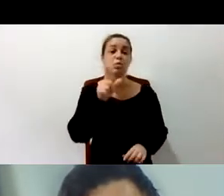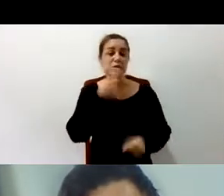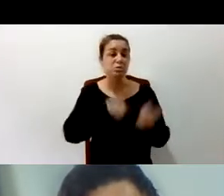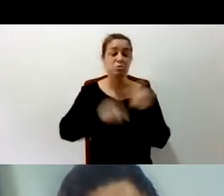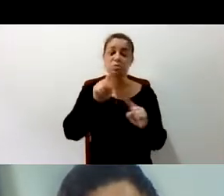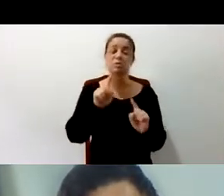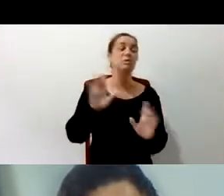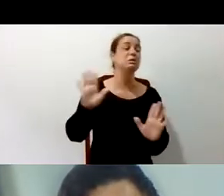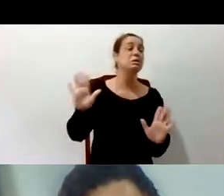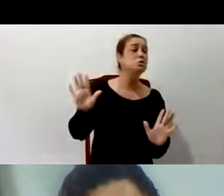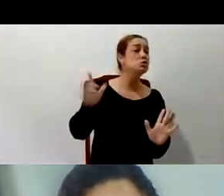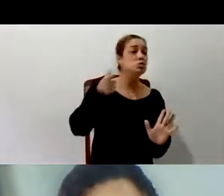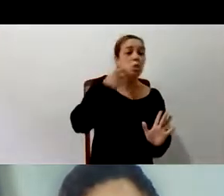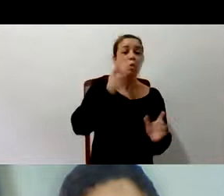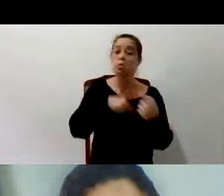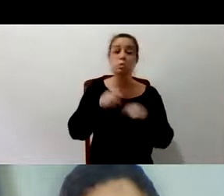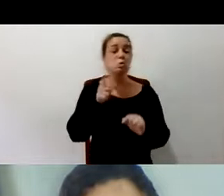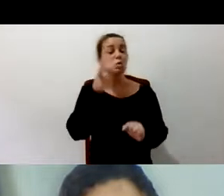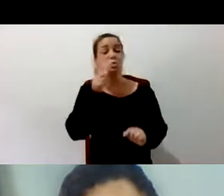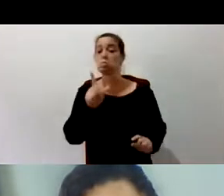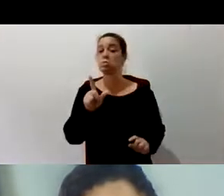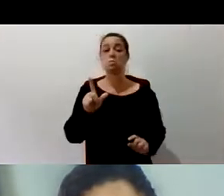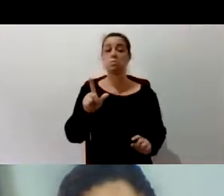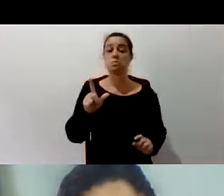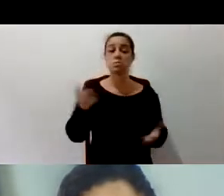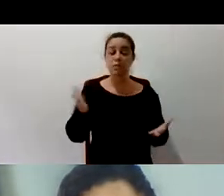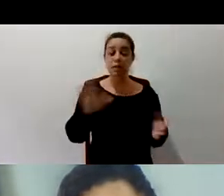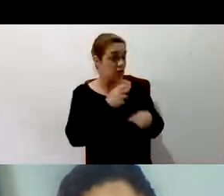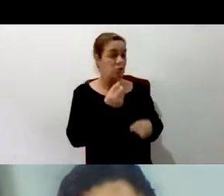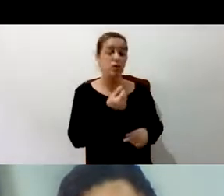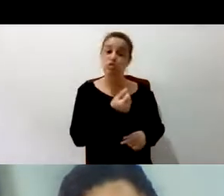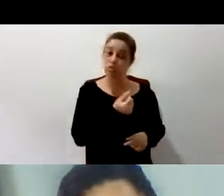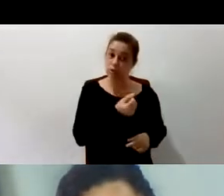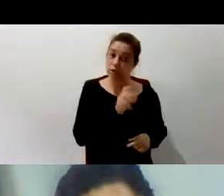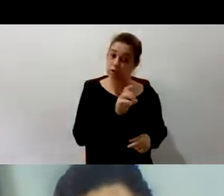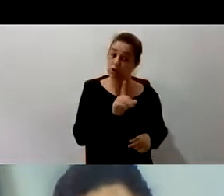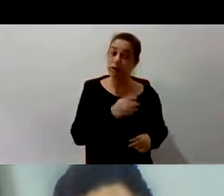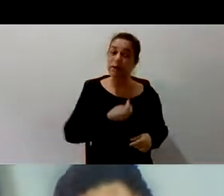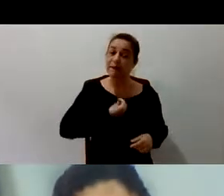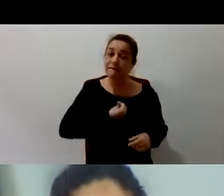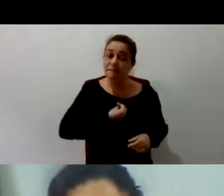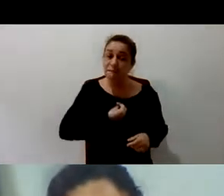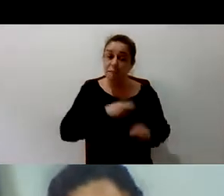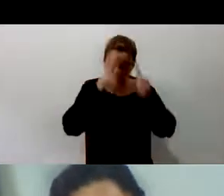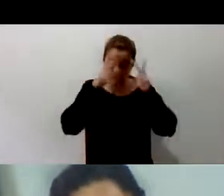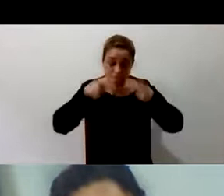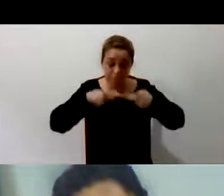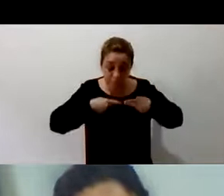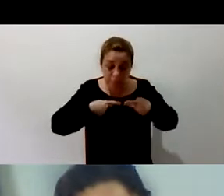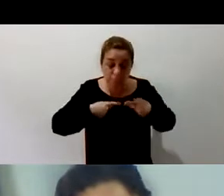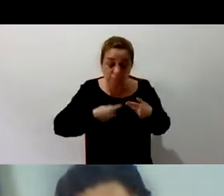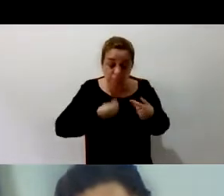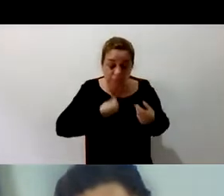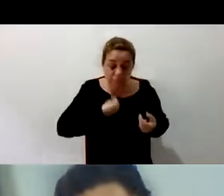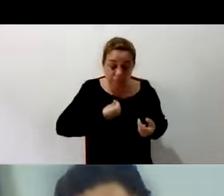não conseguirem, né? Sucesso que eu digo não é só, não é dinheiro, não, é na vida pessoal, profissional, a responsabilidade é